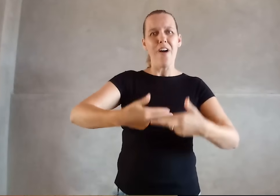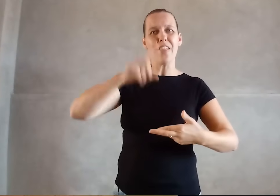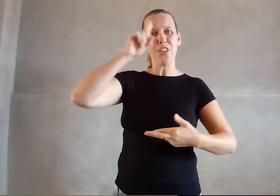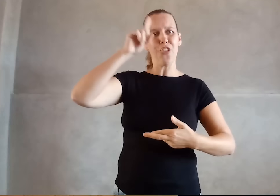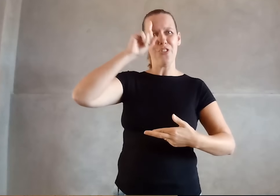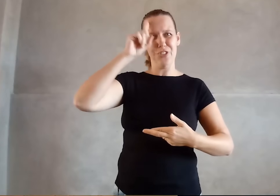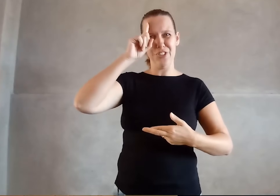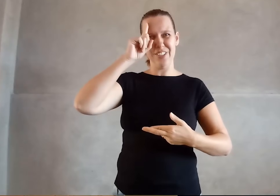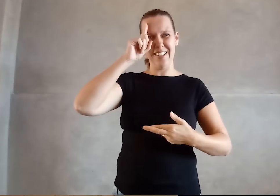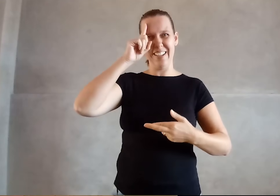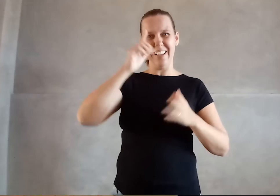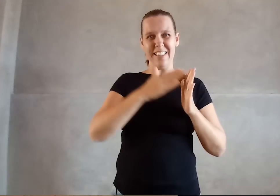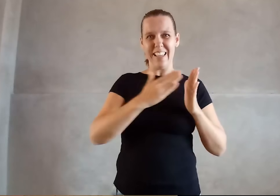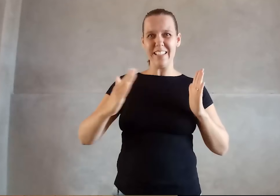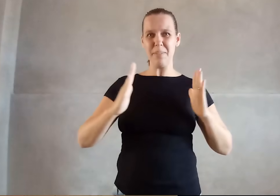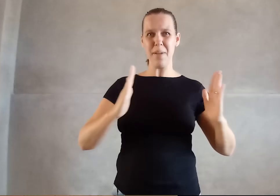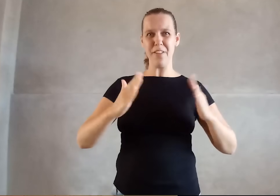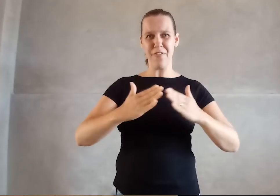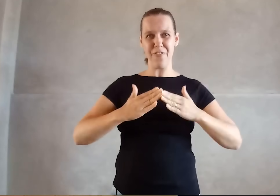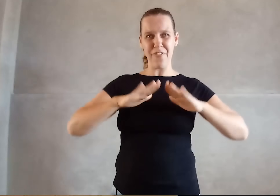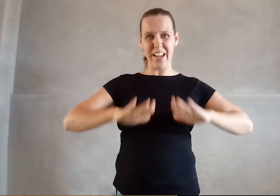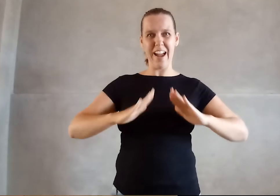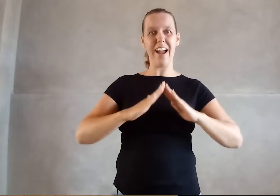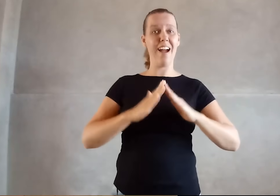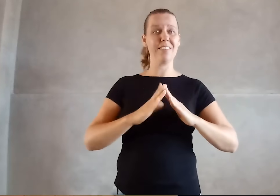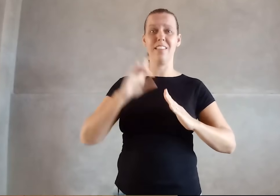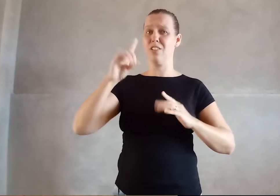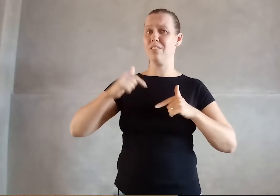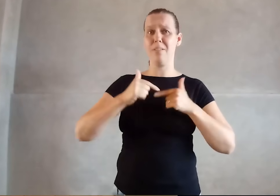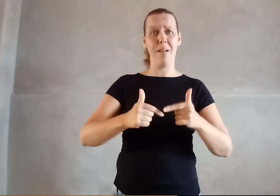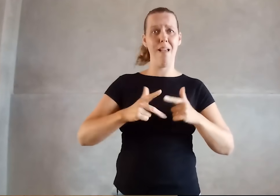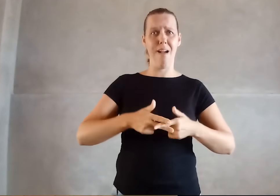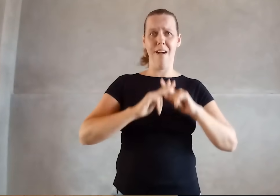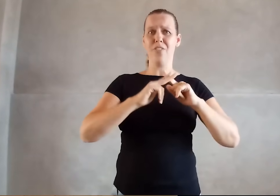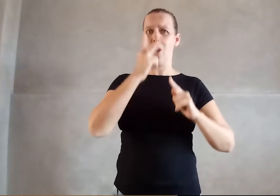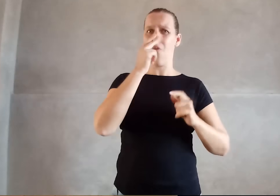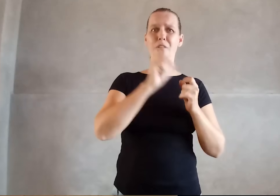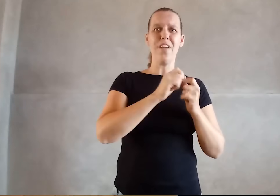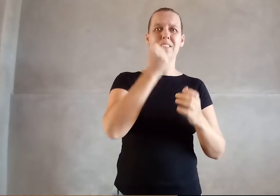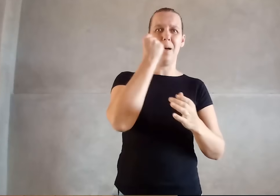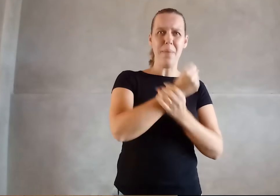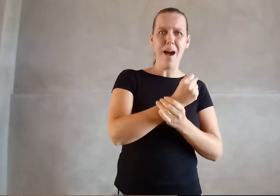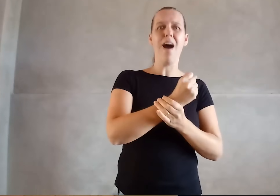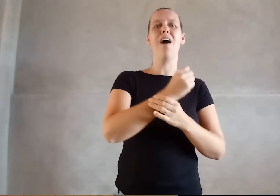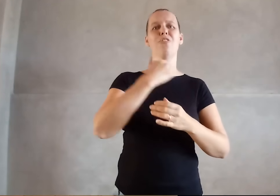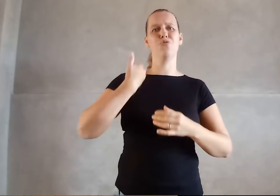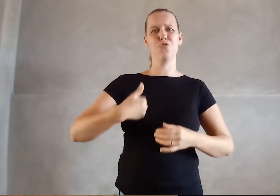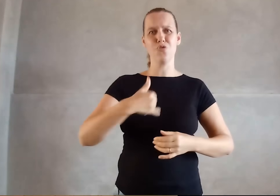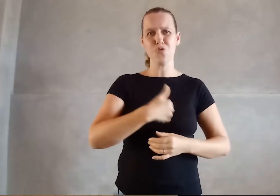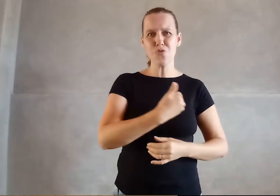com Abraão, como fez com José, como fez com Moisés. Ele está fazendo em mim, Ele está fazendo em você. Você